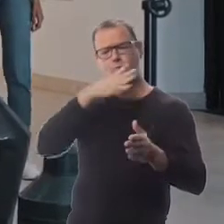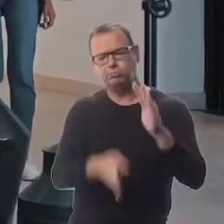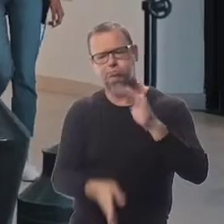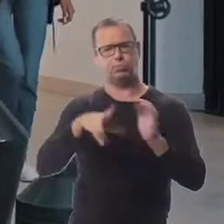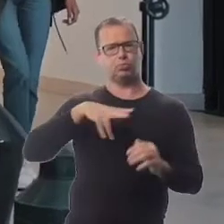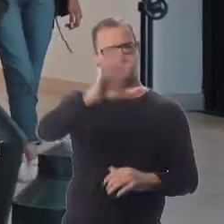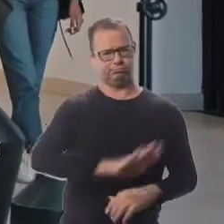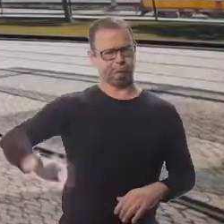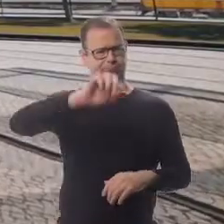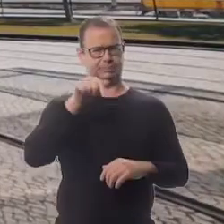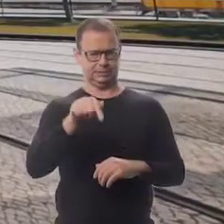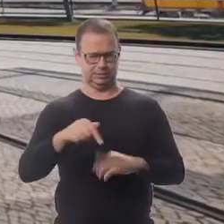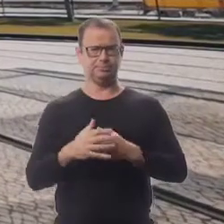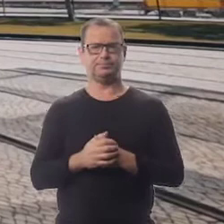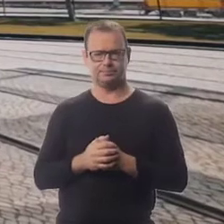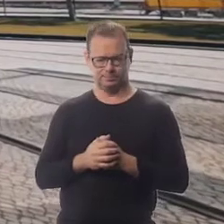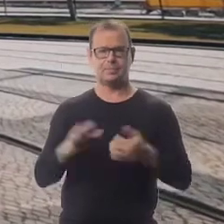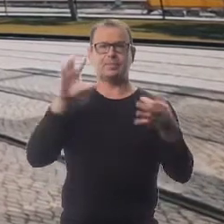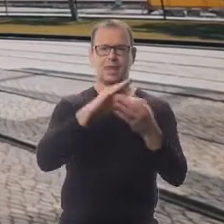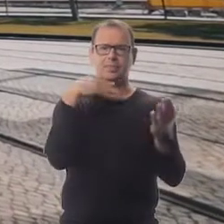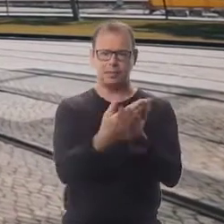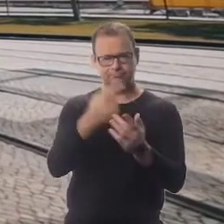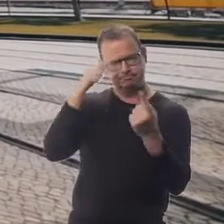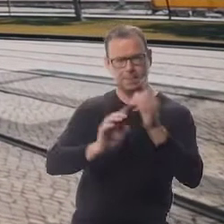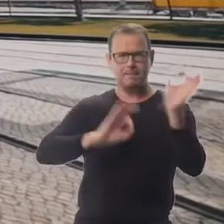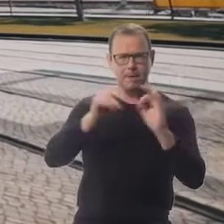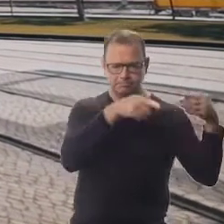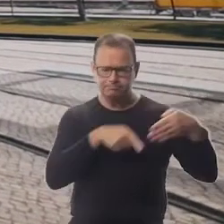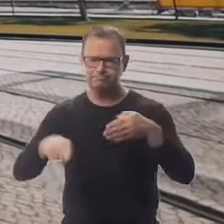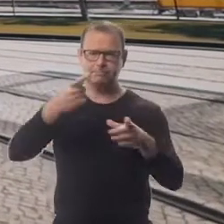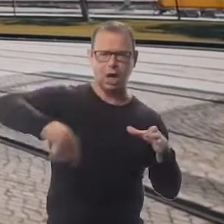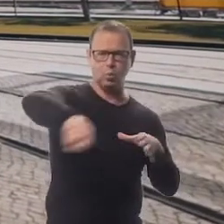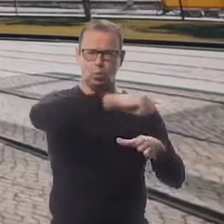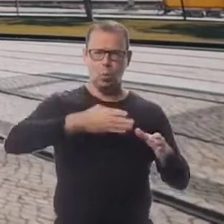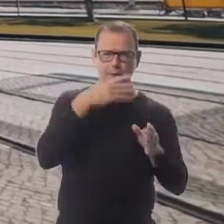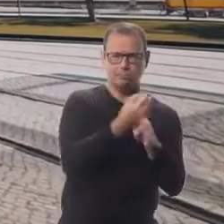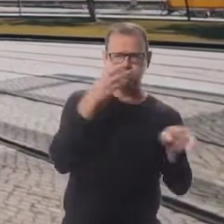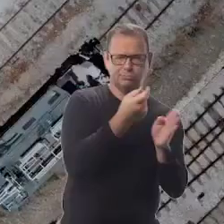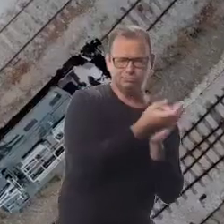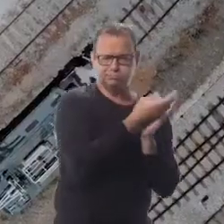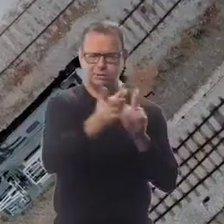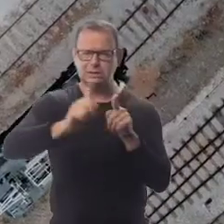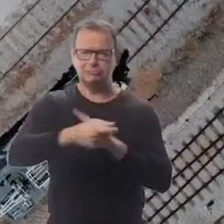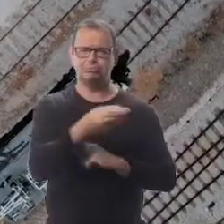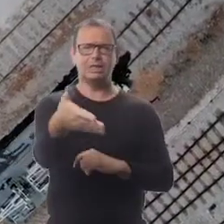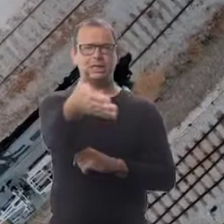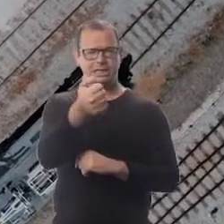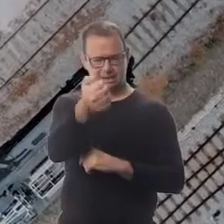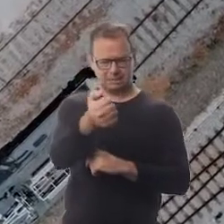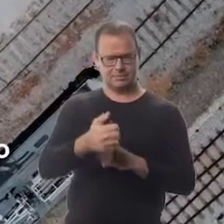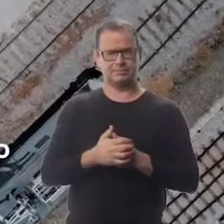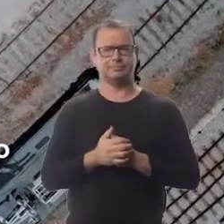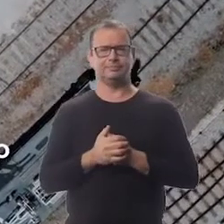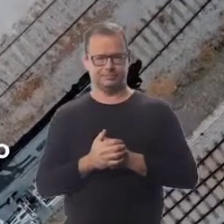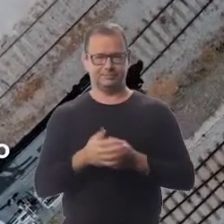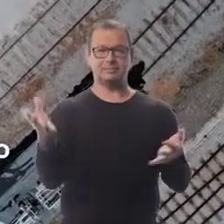em Portugal. Passamos para a Rotunda de Locomotivas, local onde se encontram 15 locomotivas a vapor.